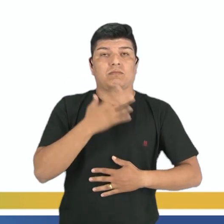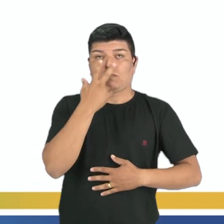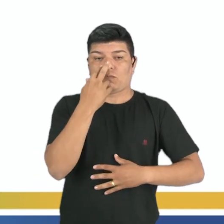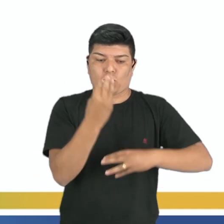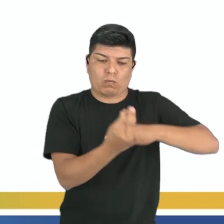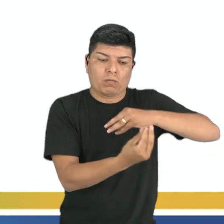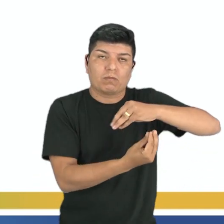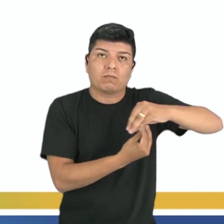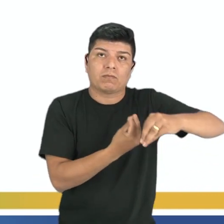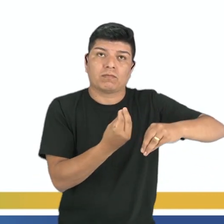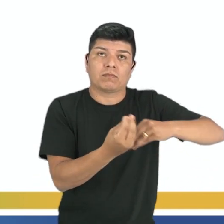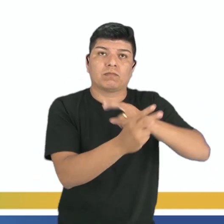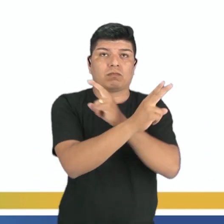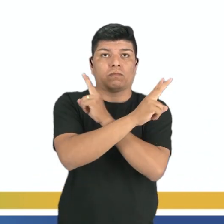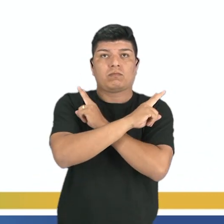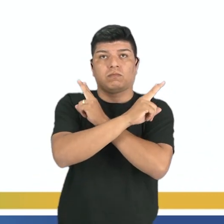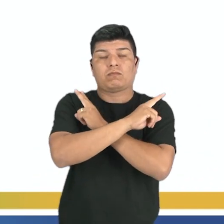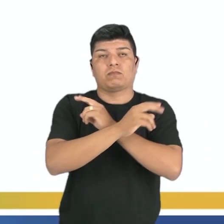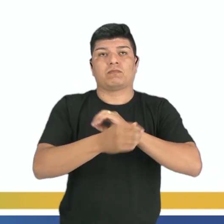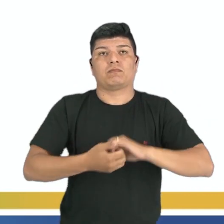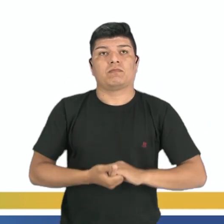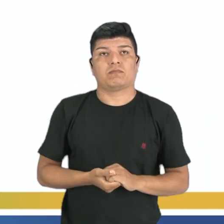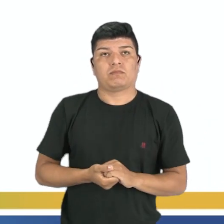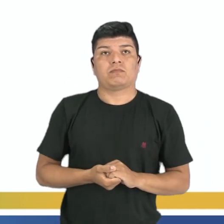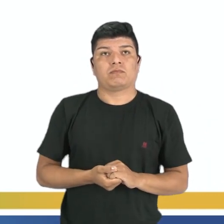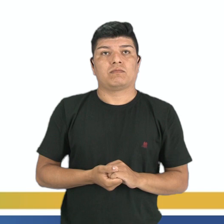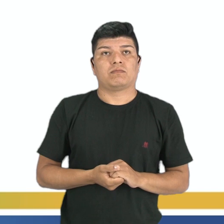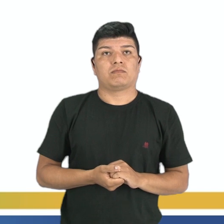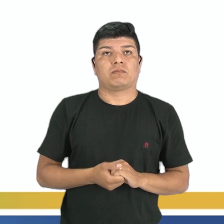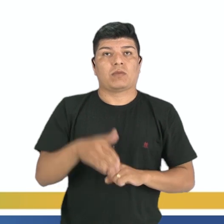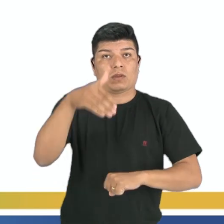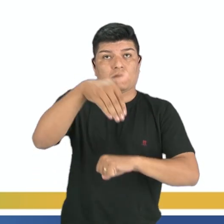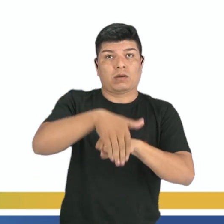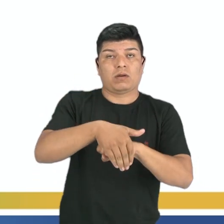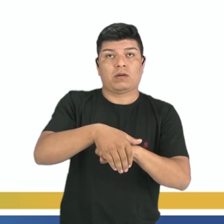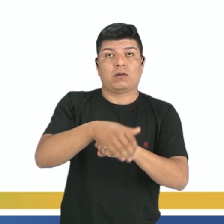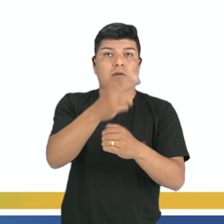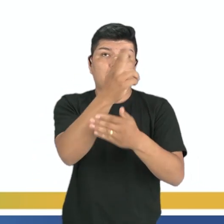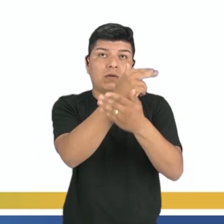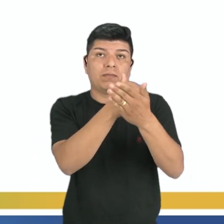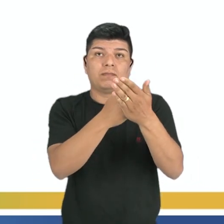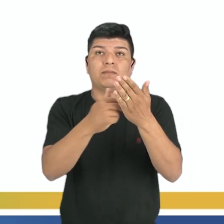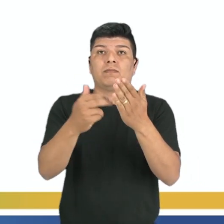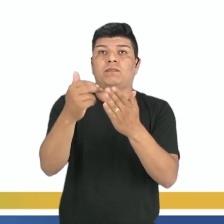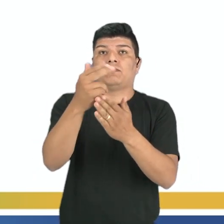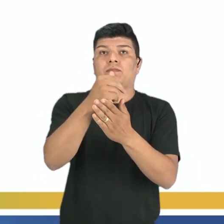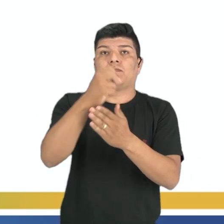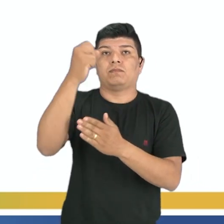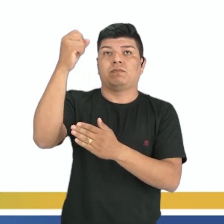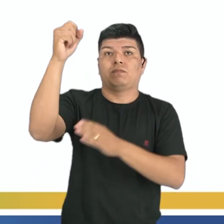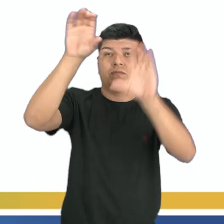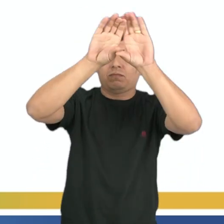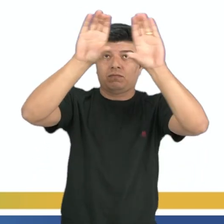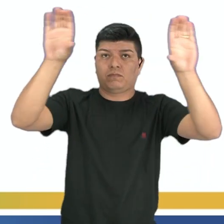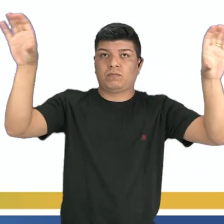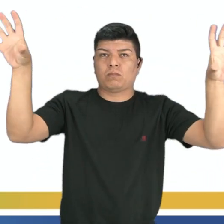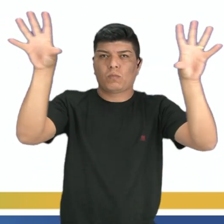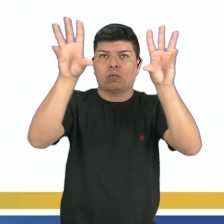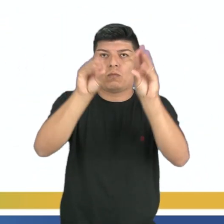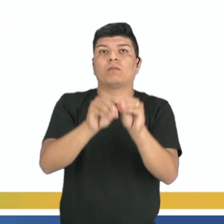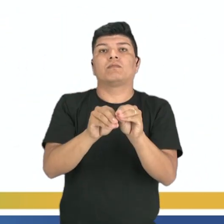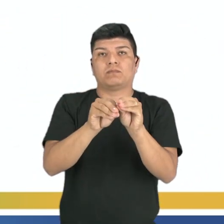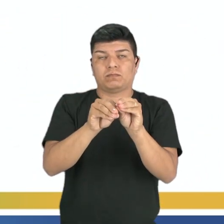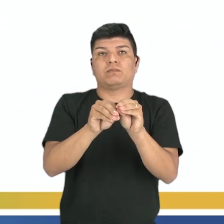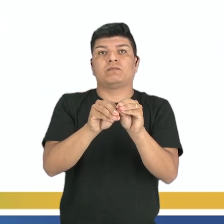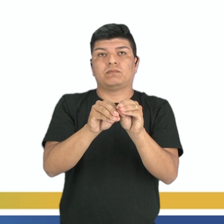embrulhado para ser sepultado, né? A noite desenhada por um céu negro e um olho fechado, a guerra por um